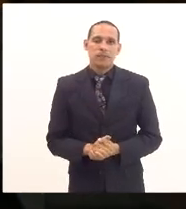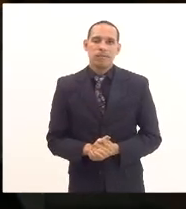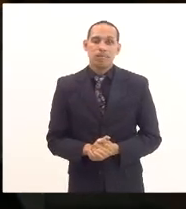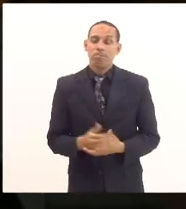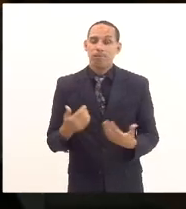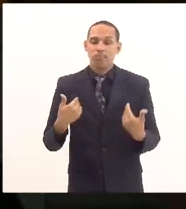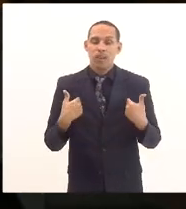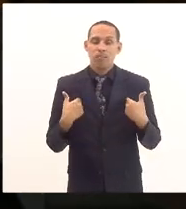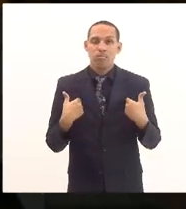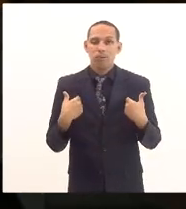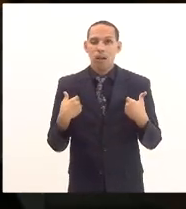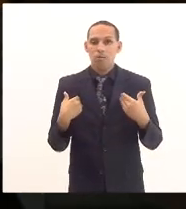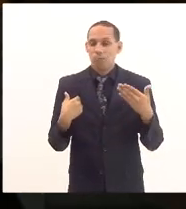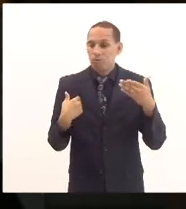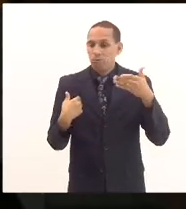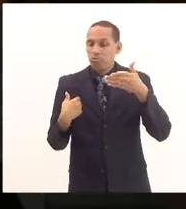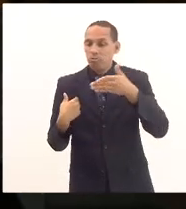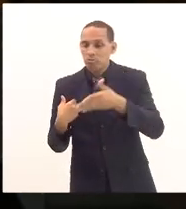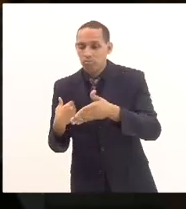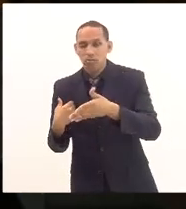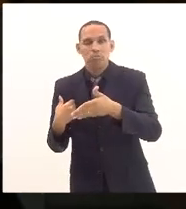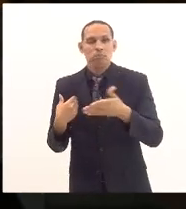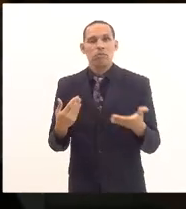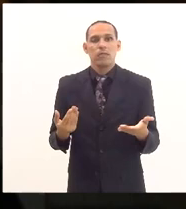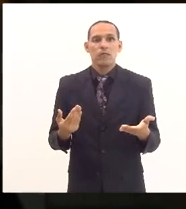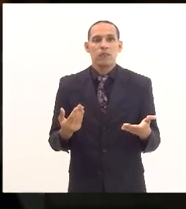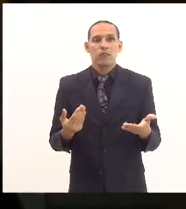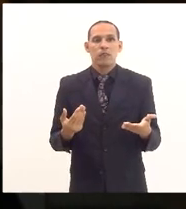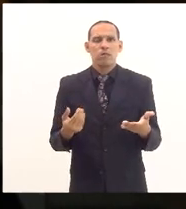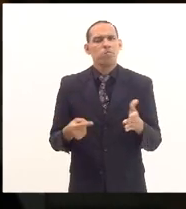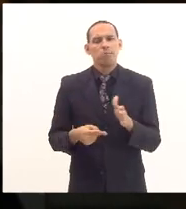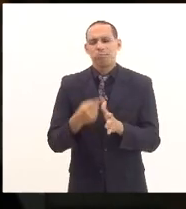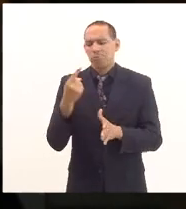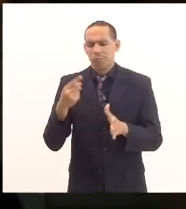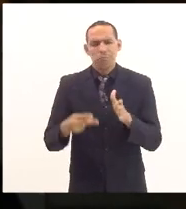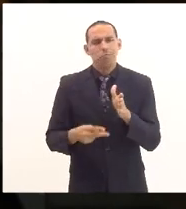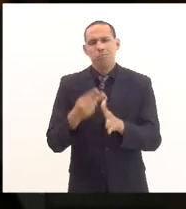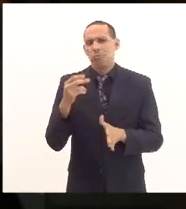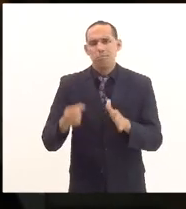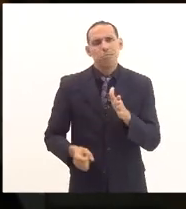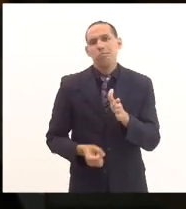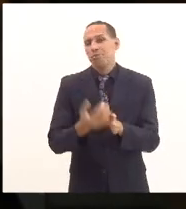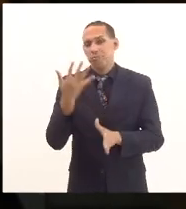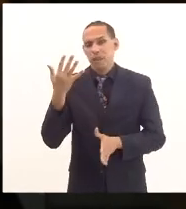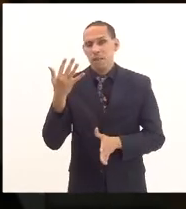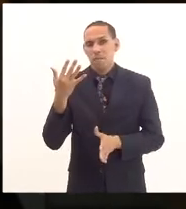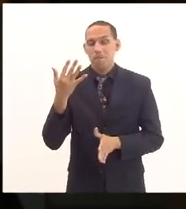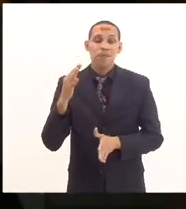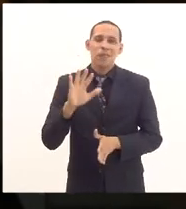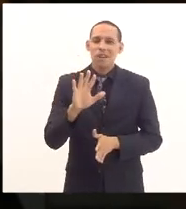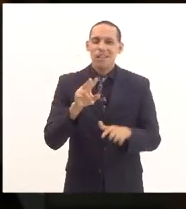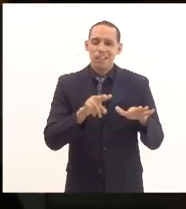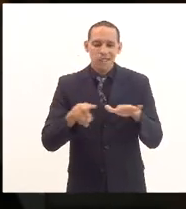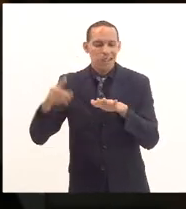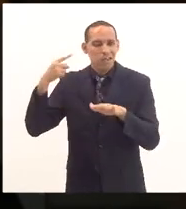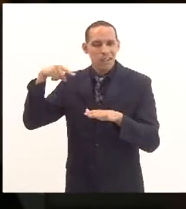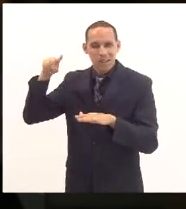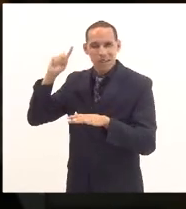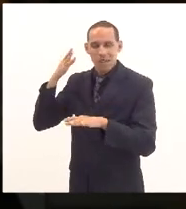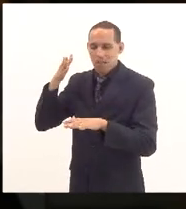Tive eu no local já mais de uma vez, mas na semana